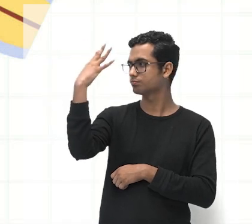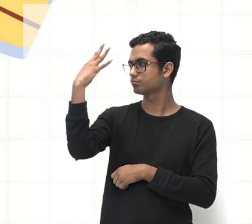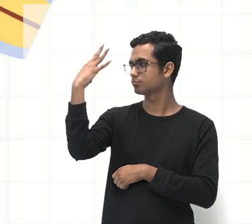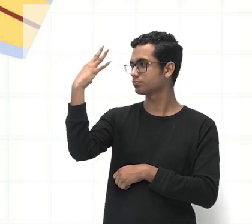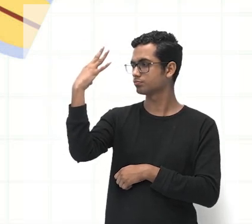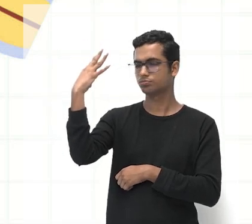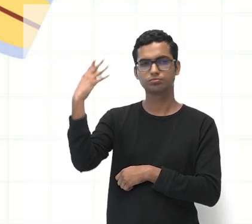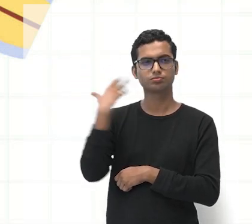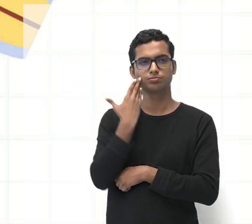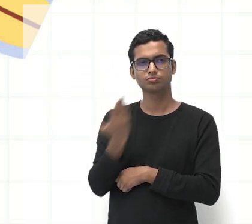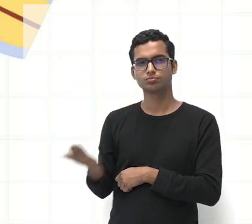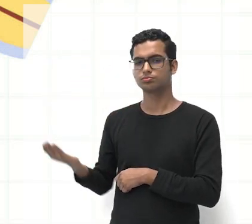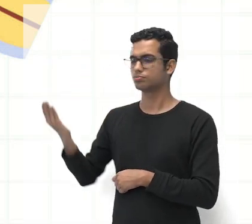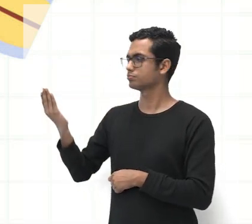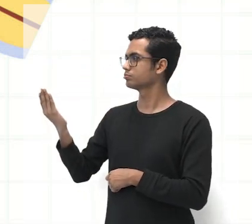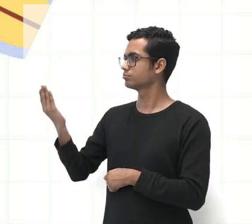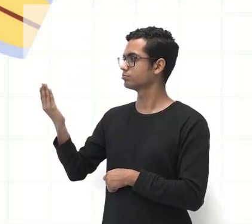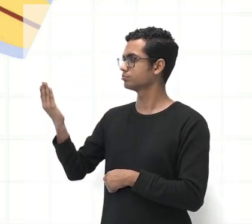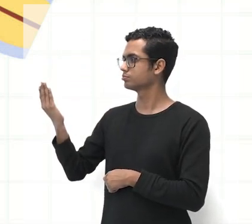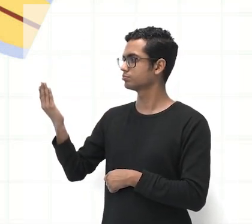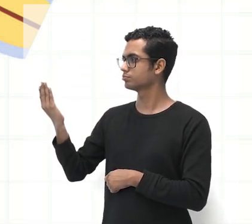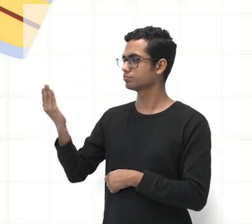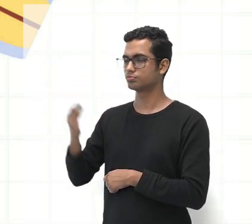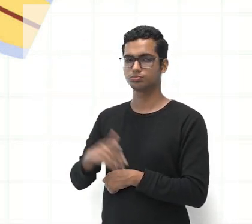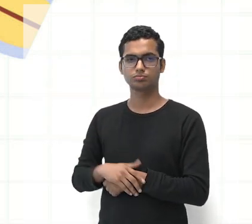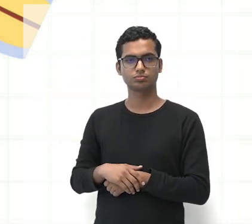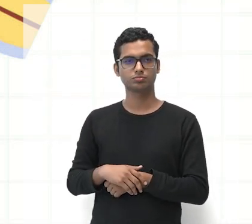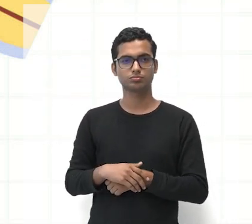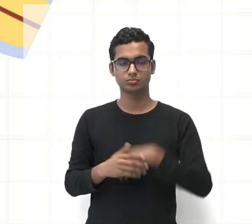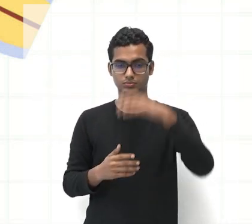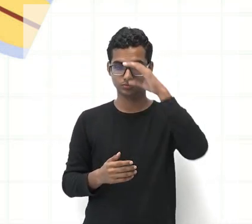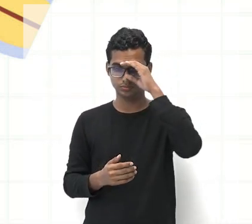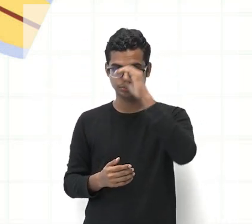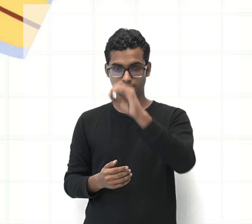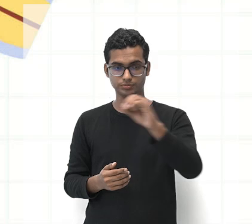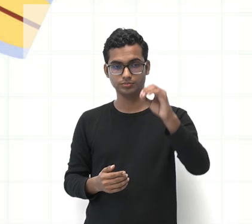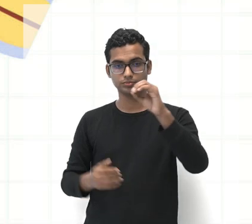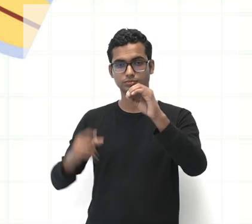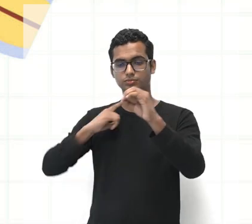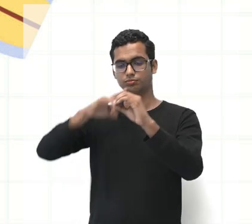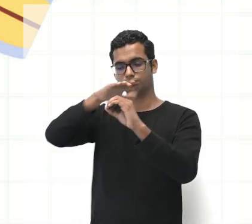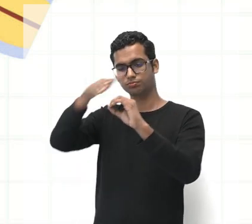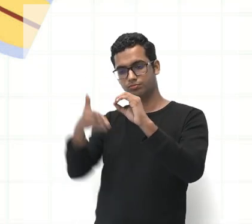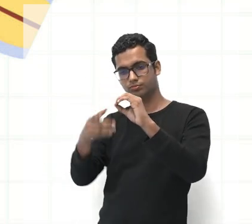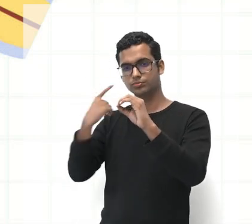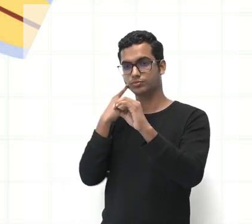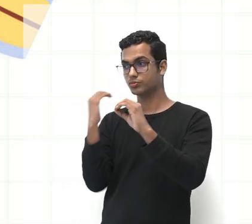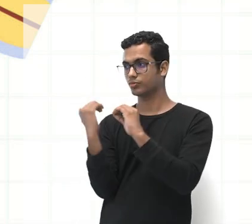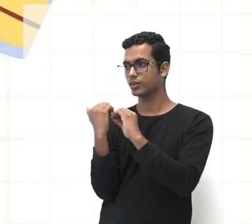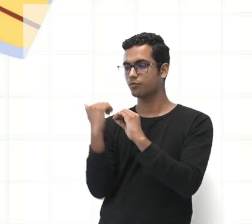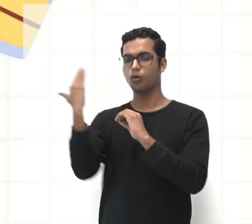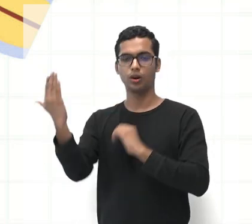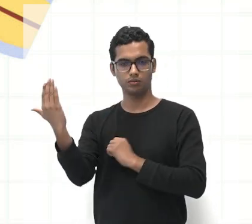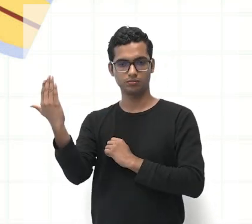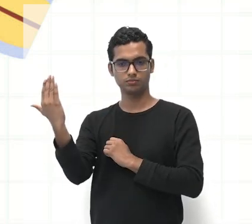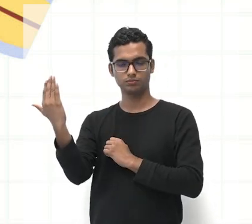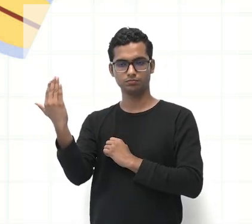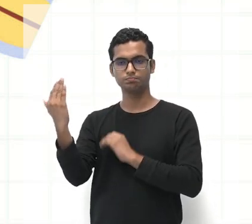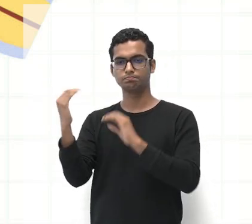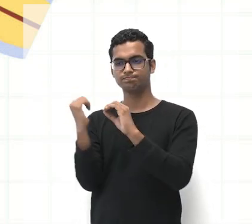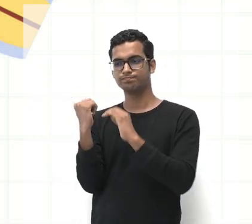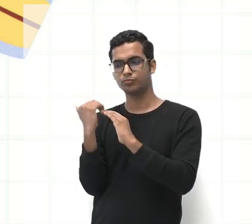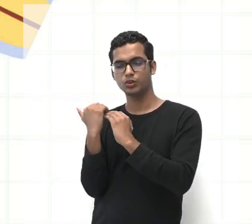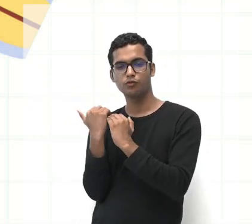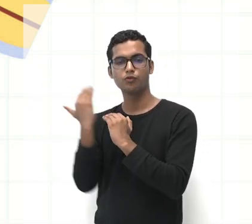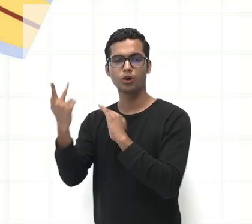observe, tudo que você está observando aqui, que está no espectro fora do nosso corpo, que você